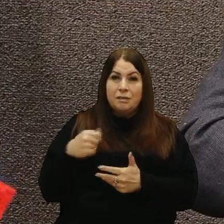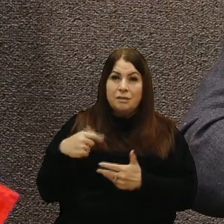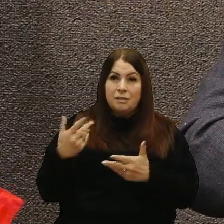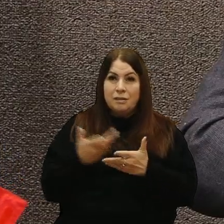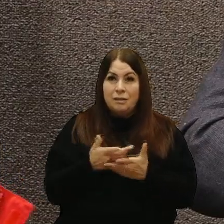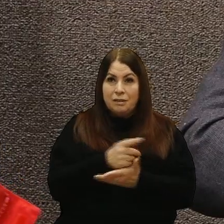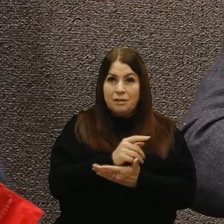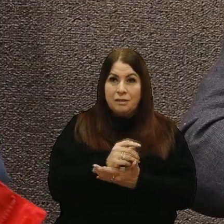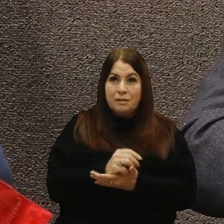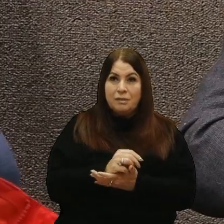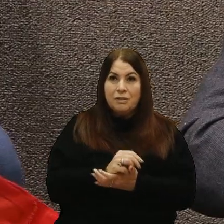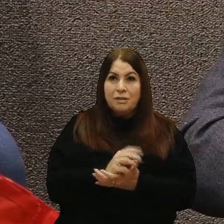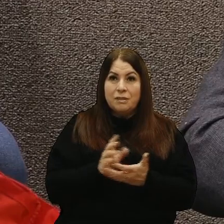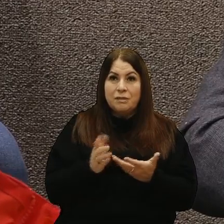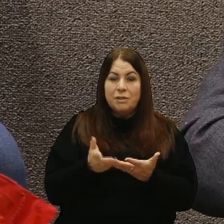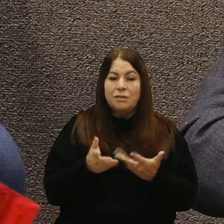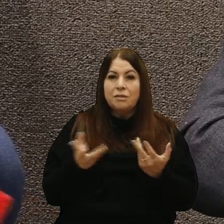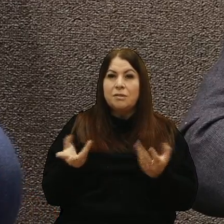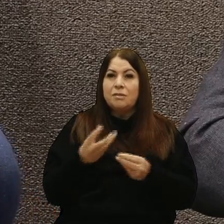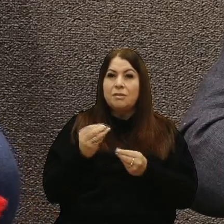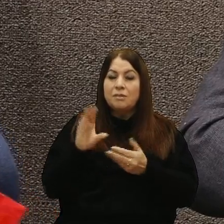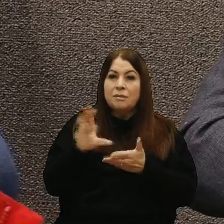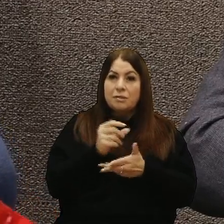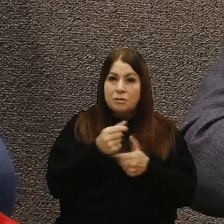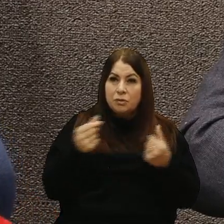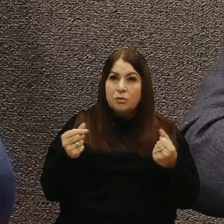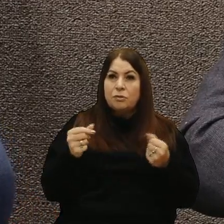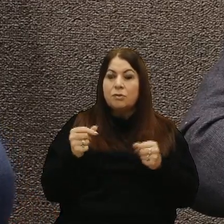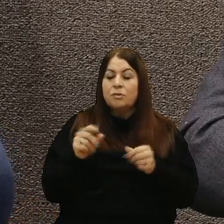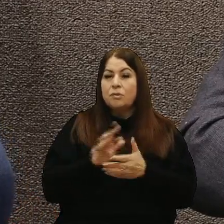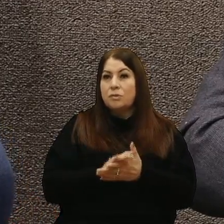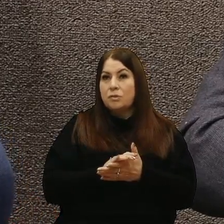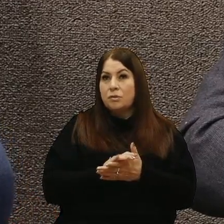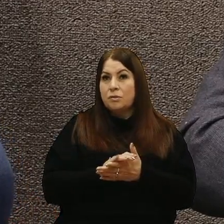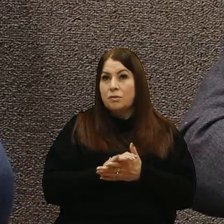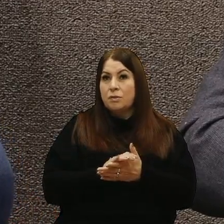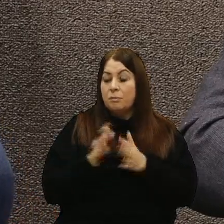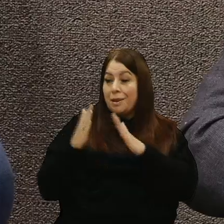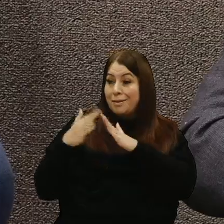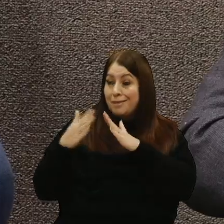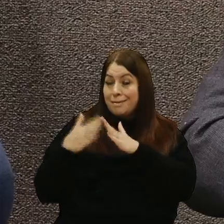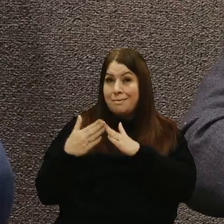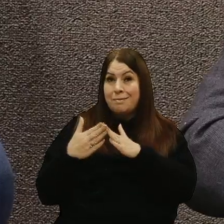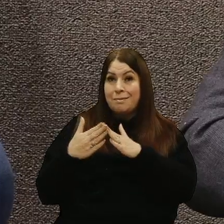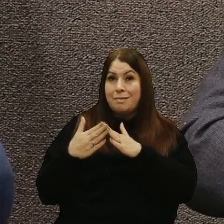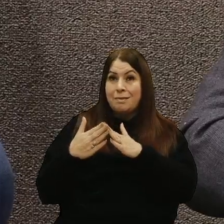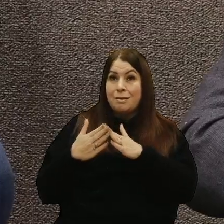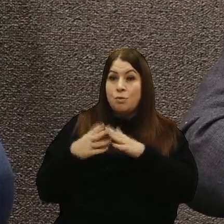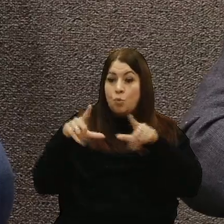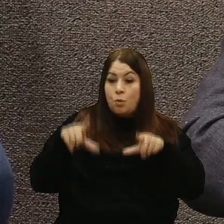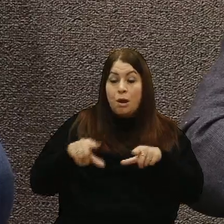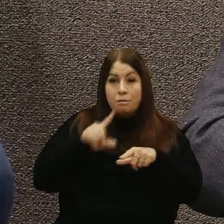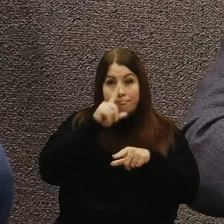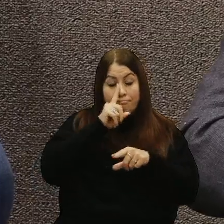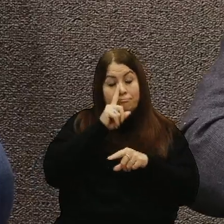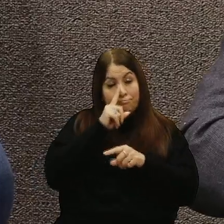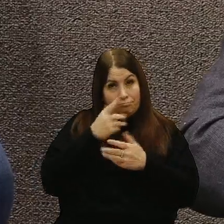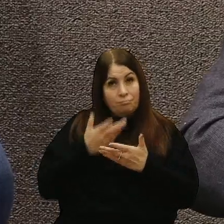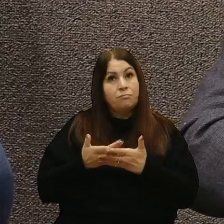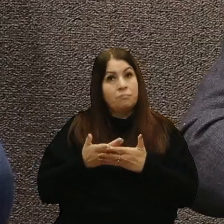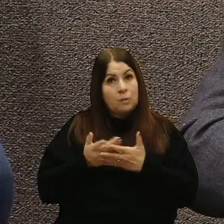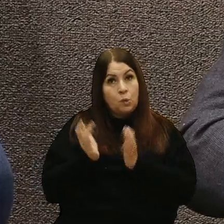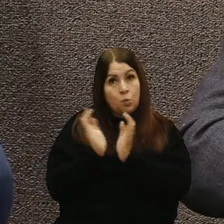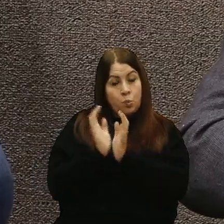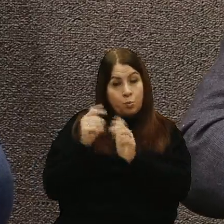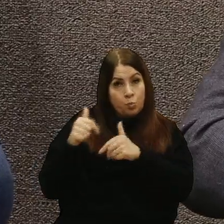de muito recurso para as casas de área de risco. Nós precisamos ter um grupo